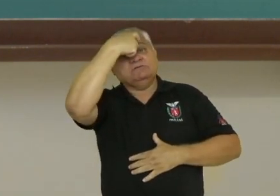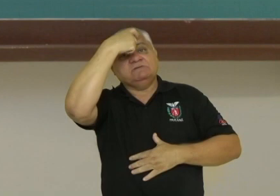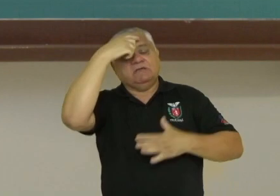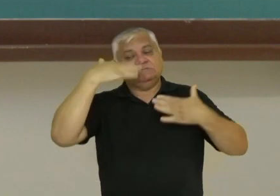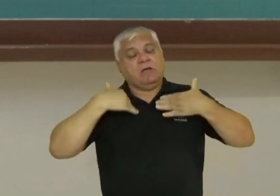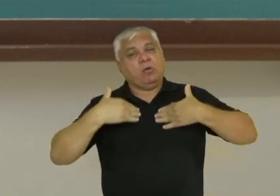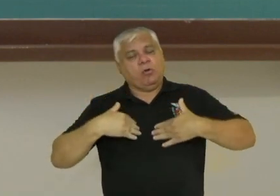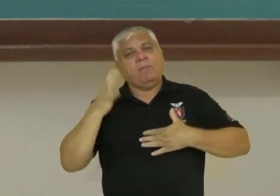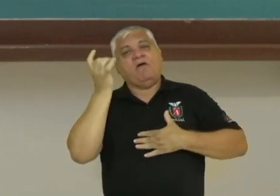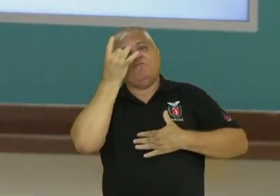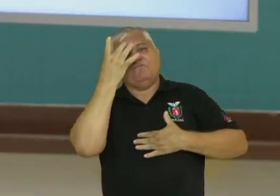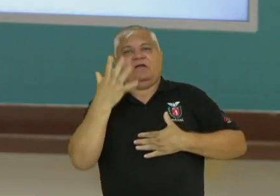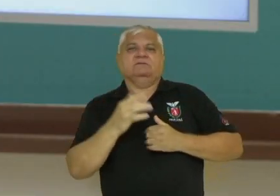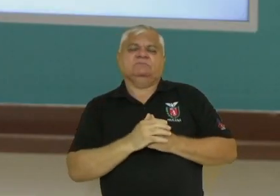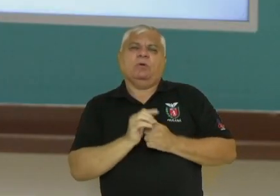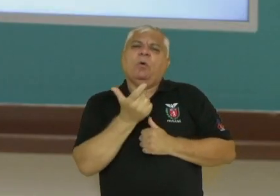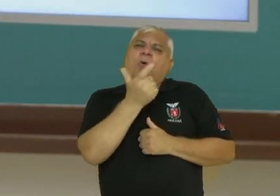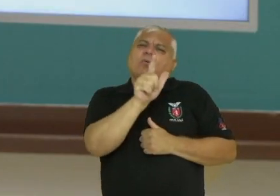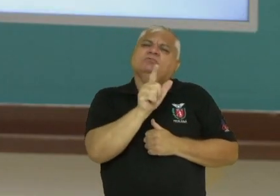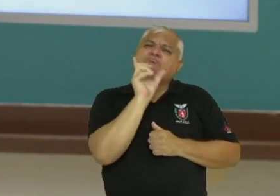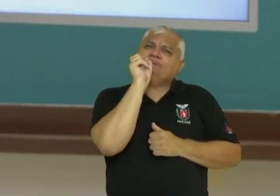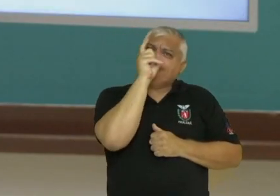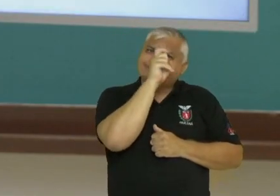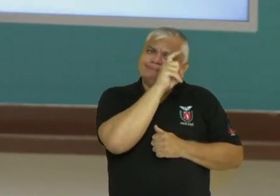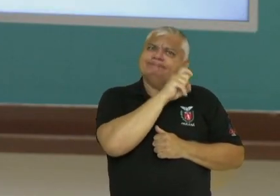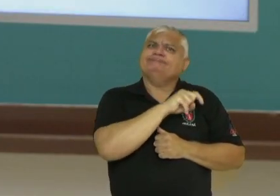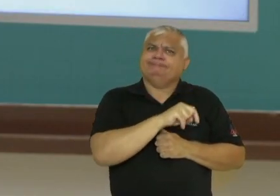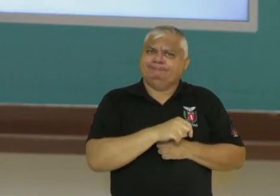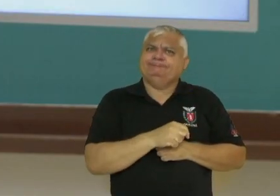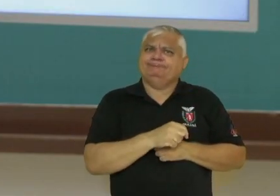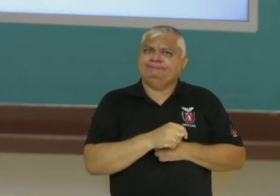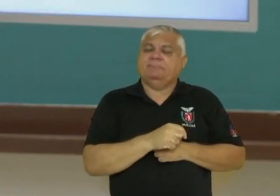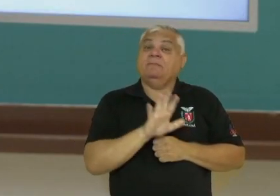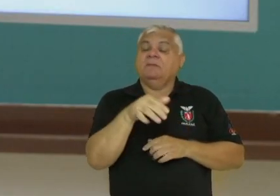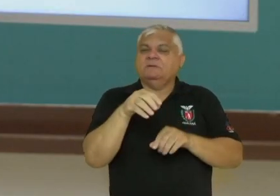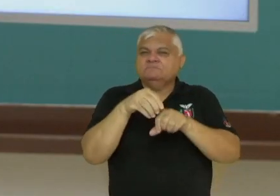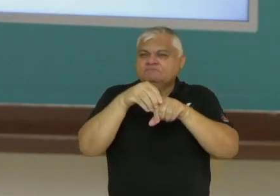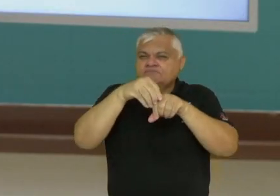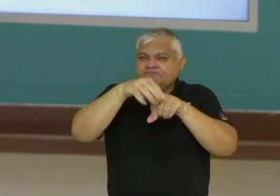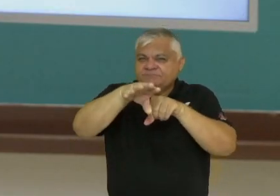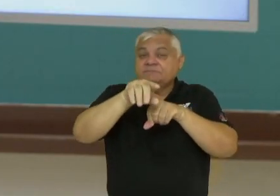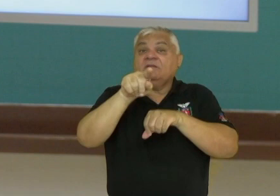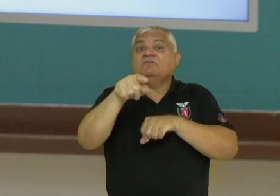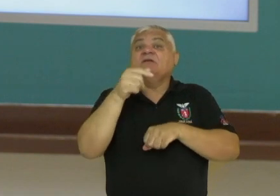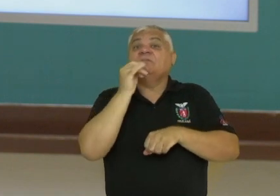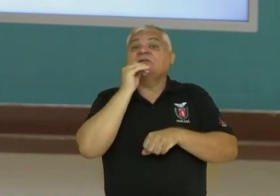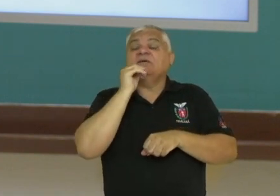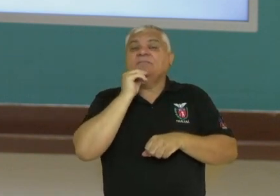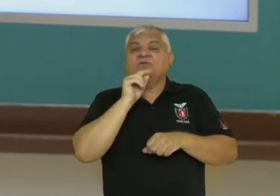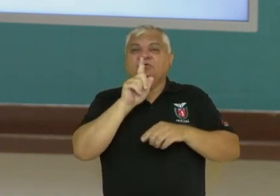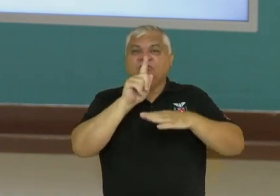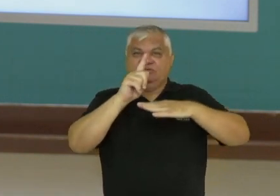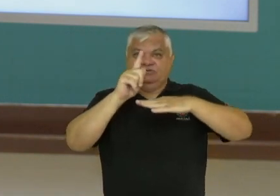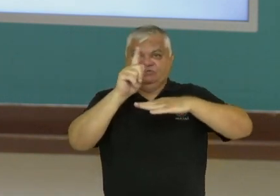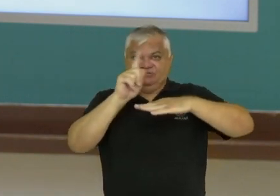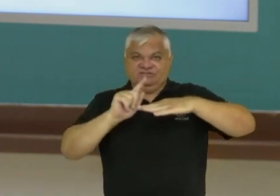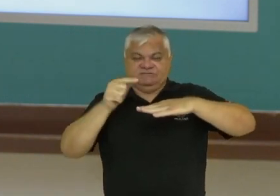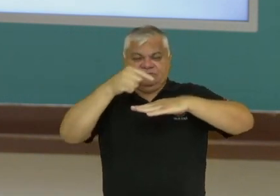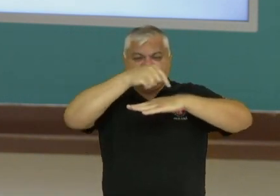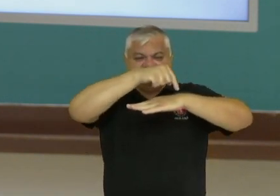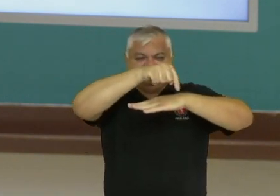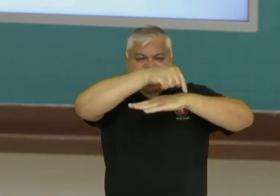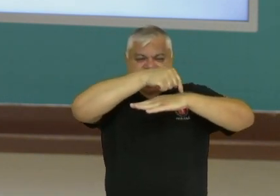mais fácil, outros um pouquinho mais difícil. Vou deixar uma dica para aquela atividade do giz em que vocês só